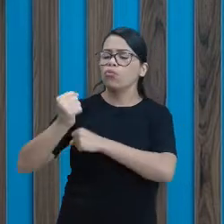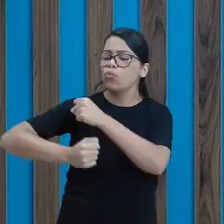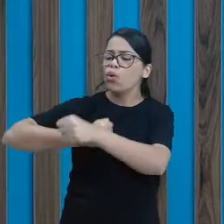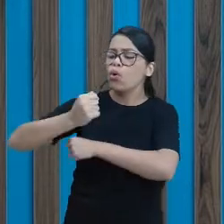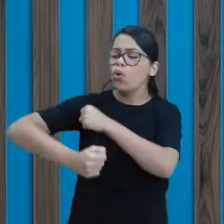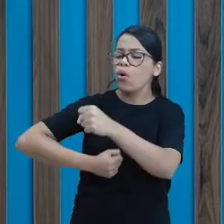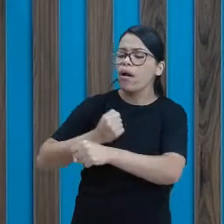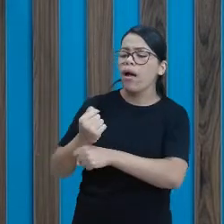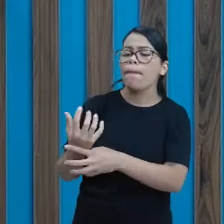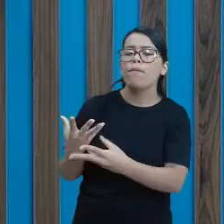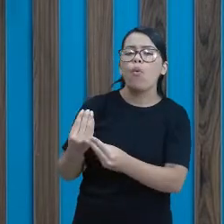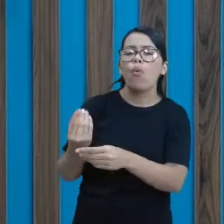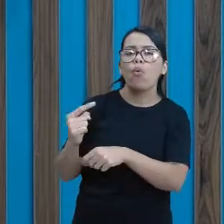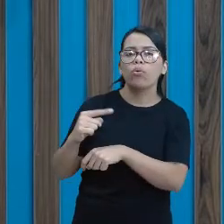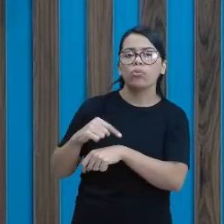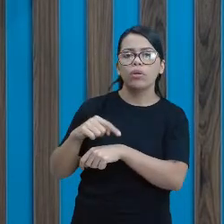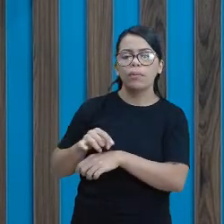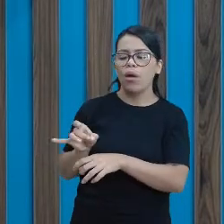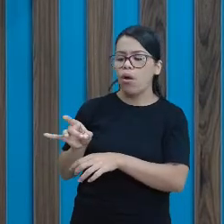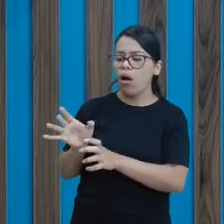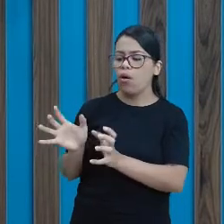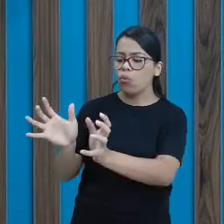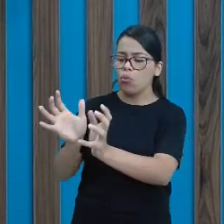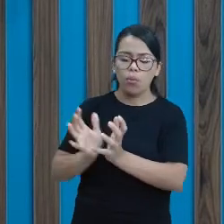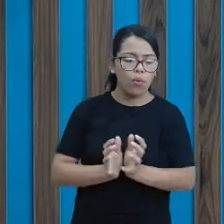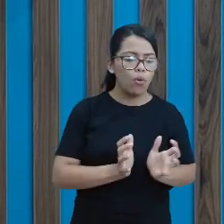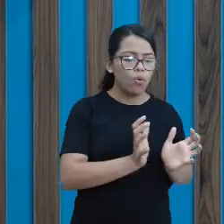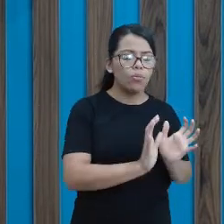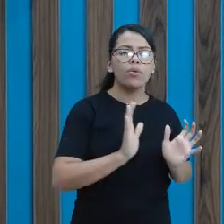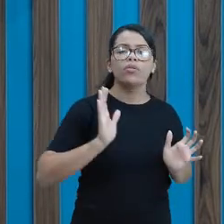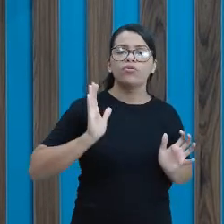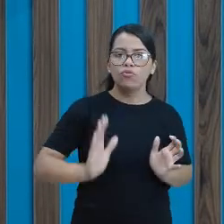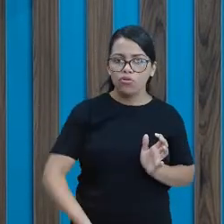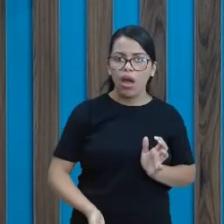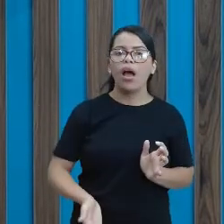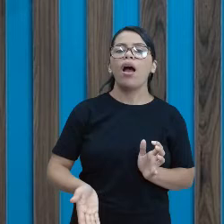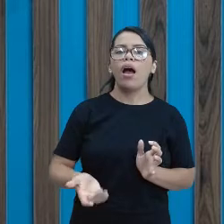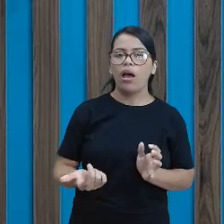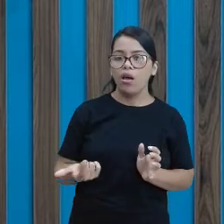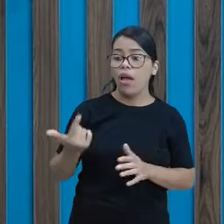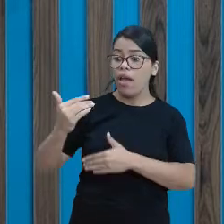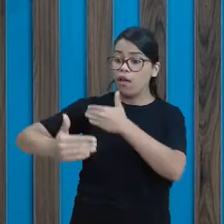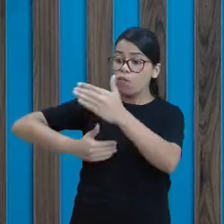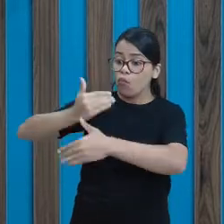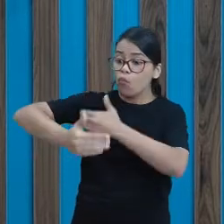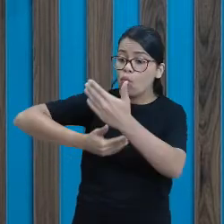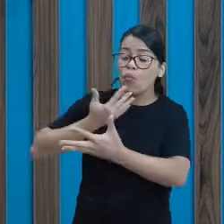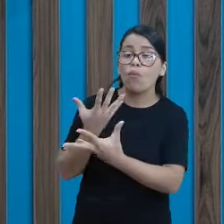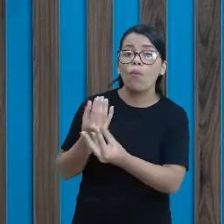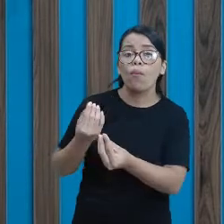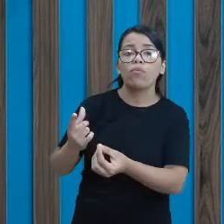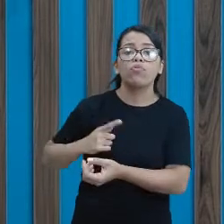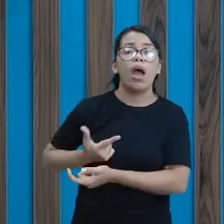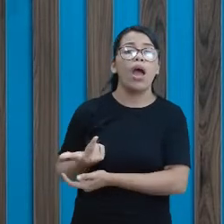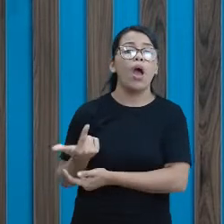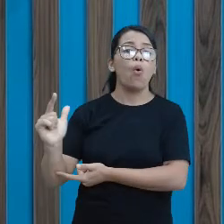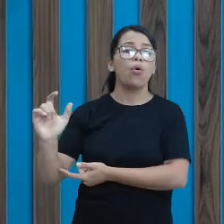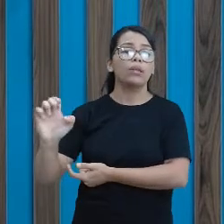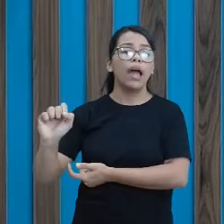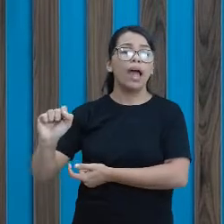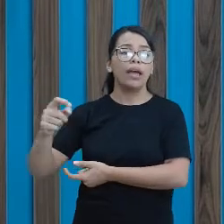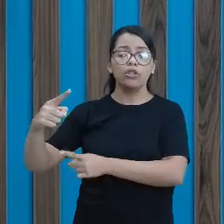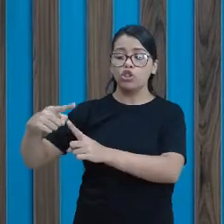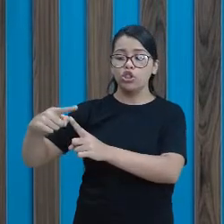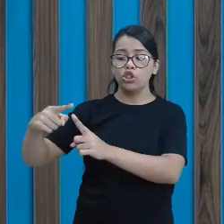tanto tempo que cada população dessa já evoluiu tanto que já é outra espécie, tá